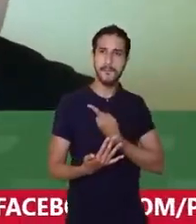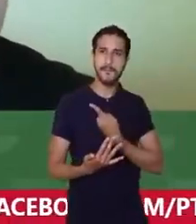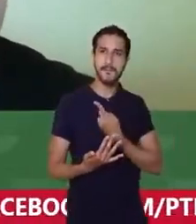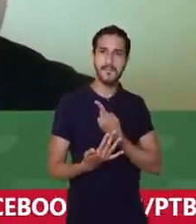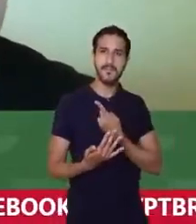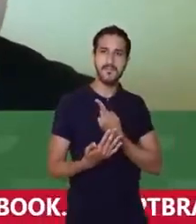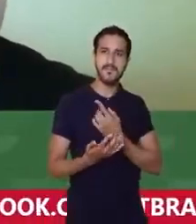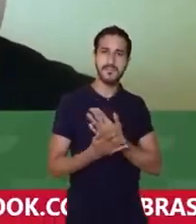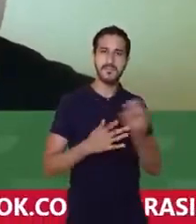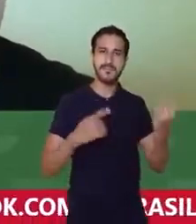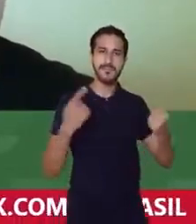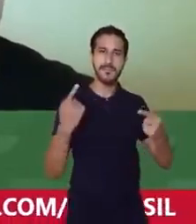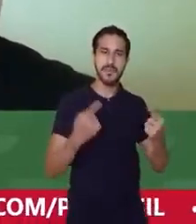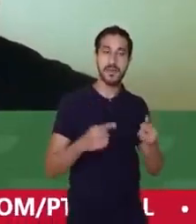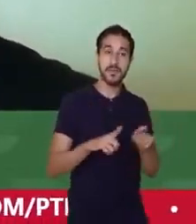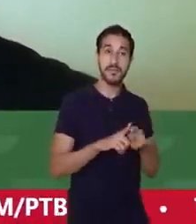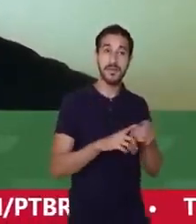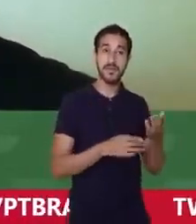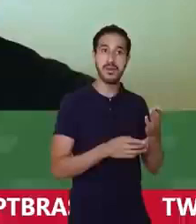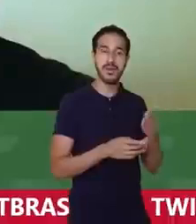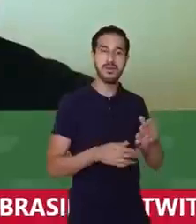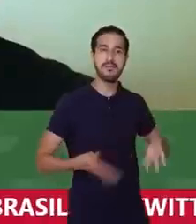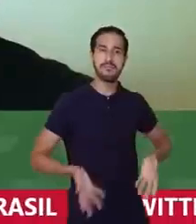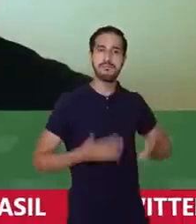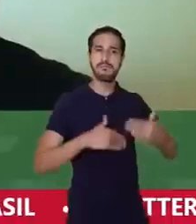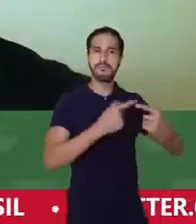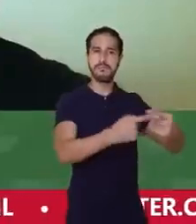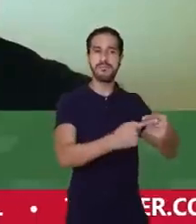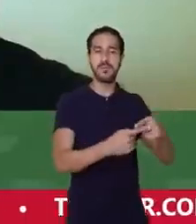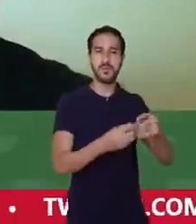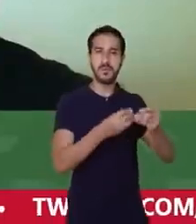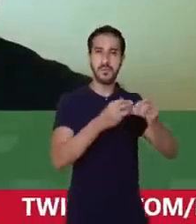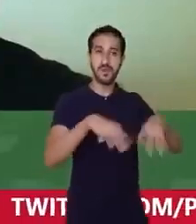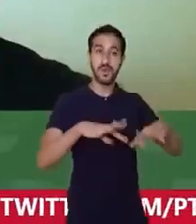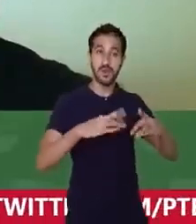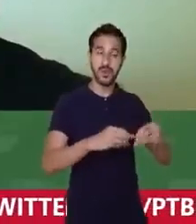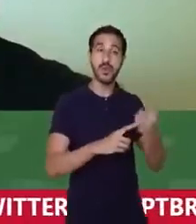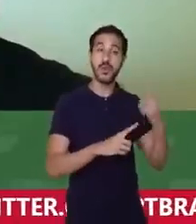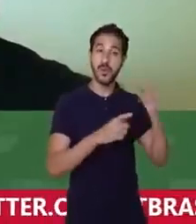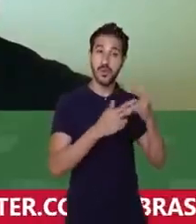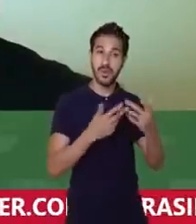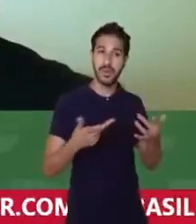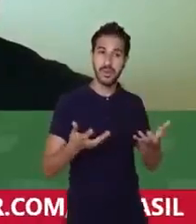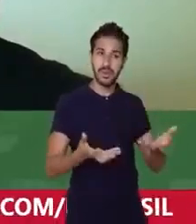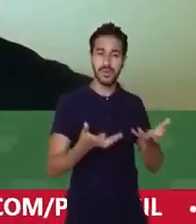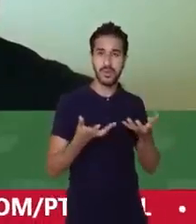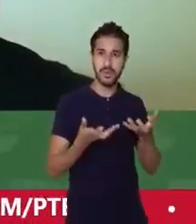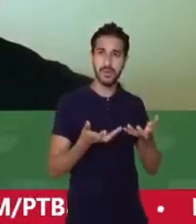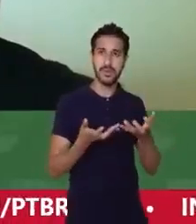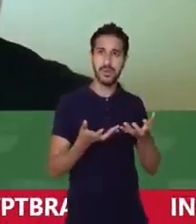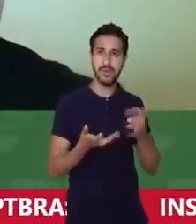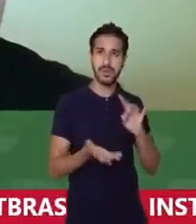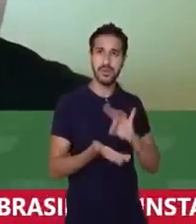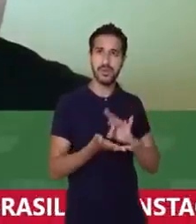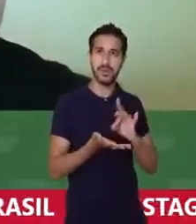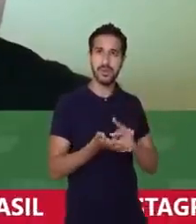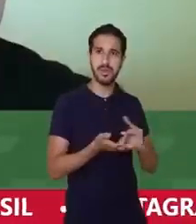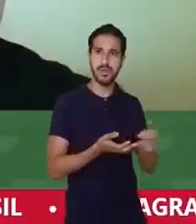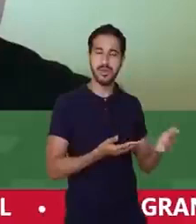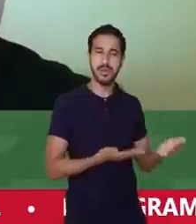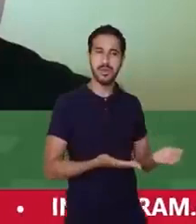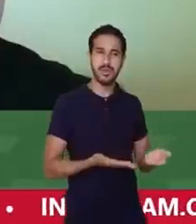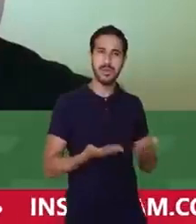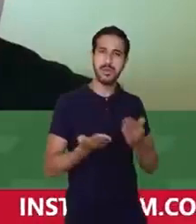toma lá da cá e, ao mesmo tempo, no passar boiada para a destruição. E, por último, eu queria realmente introduzir